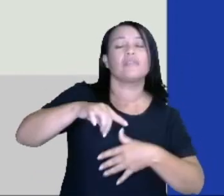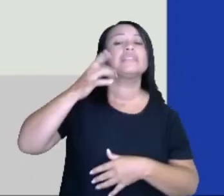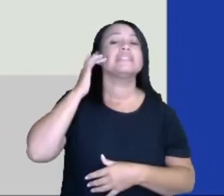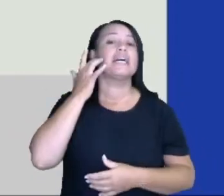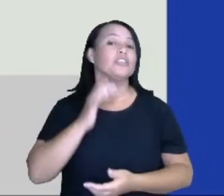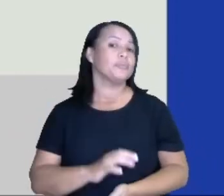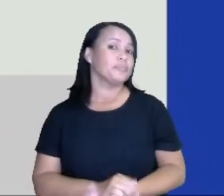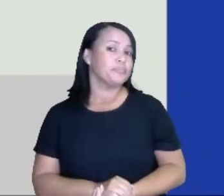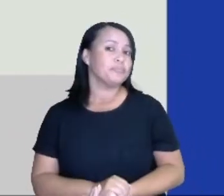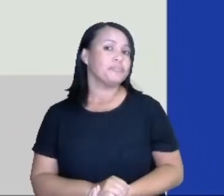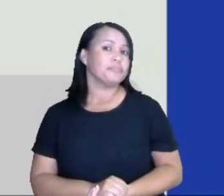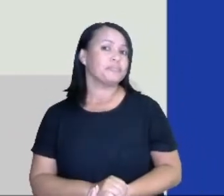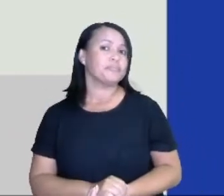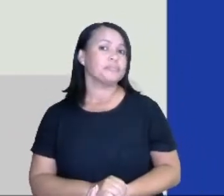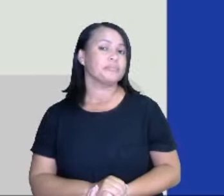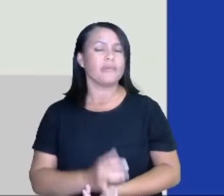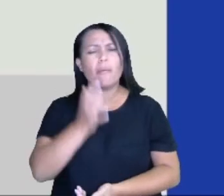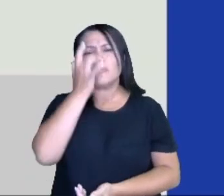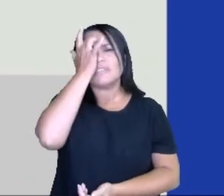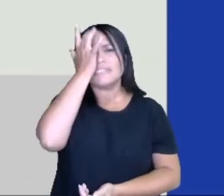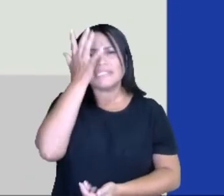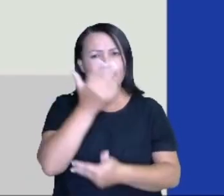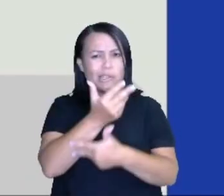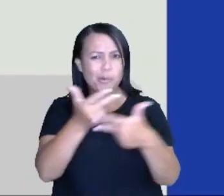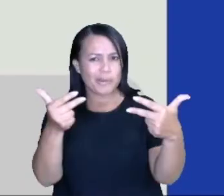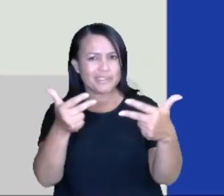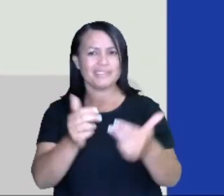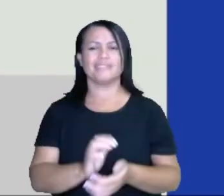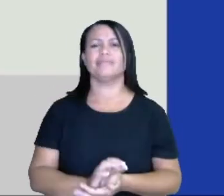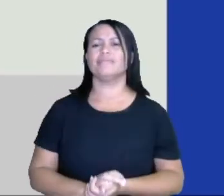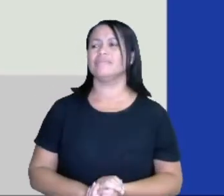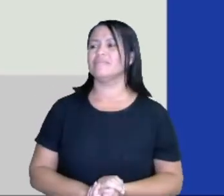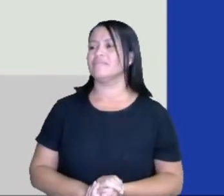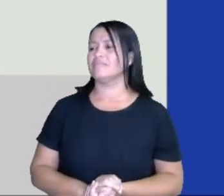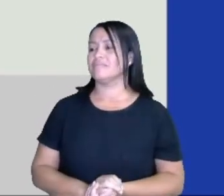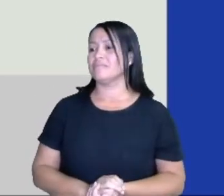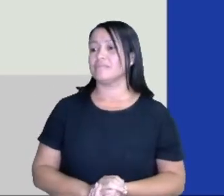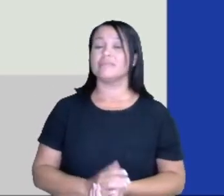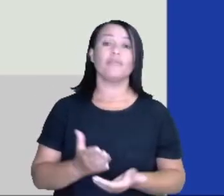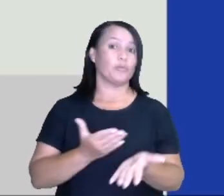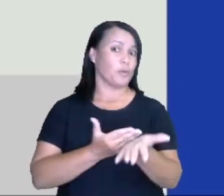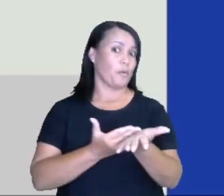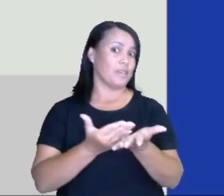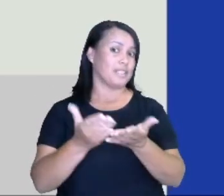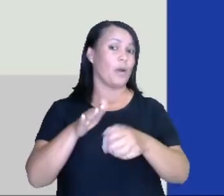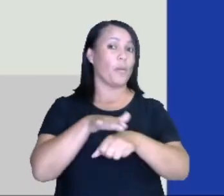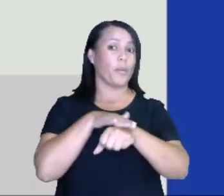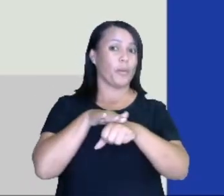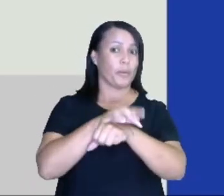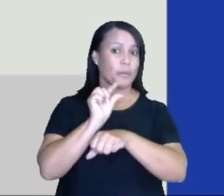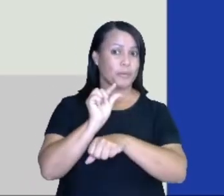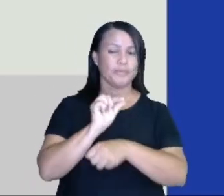acham? Vamos facilitar as coisas? Vamos conversar um pouco.